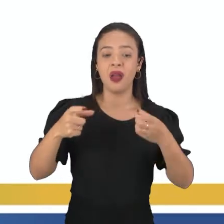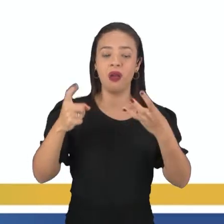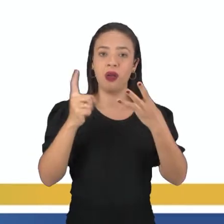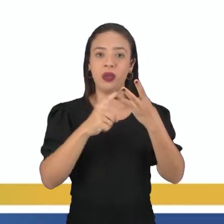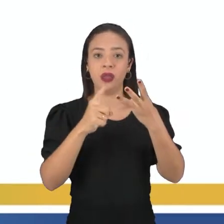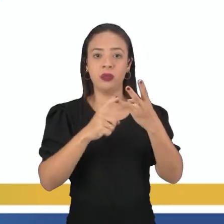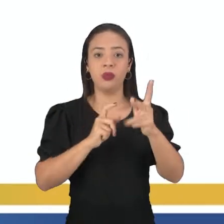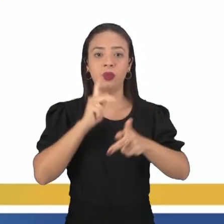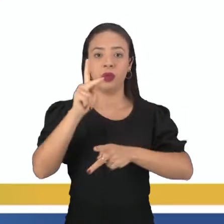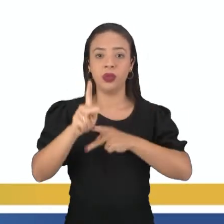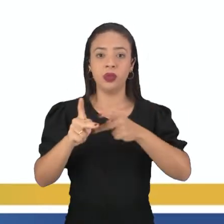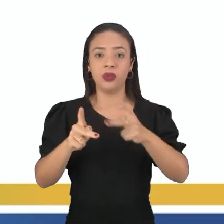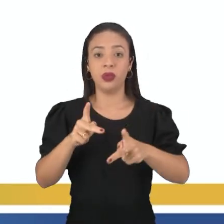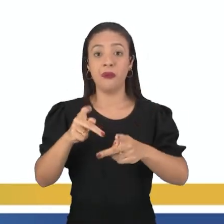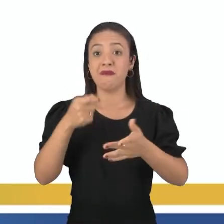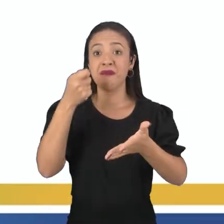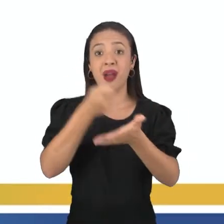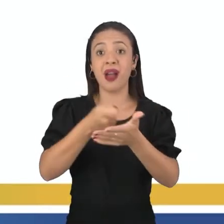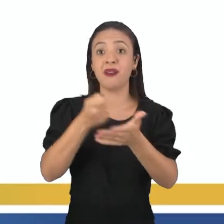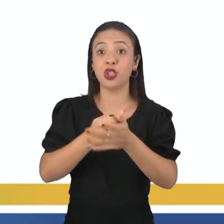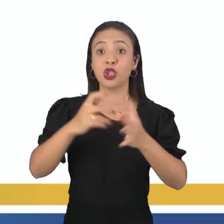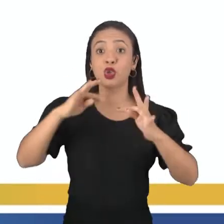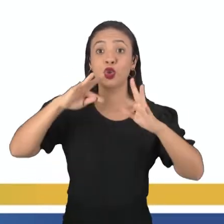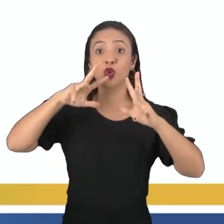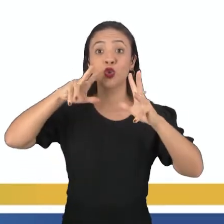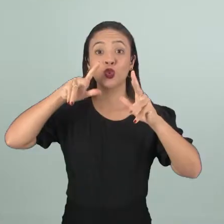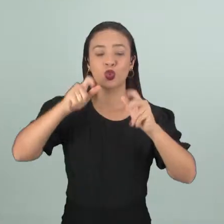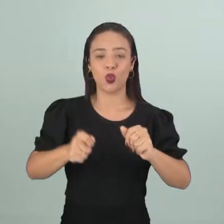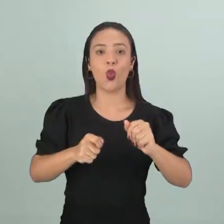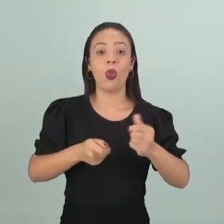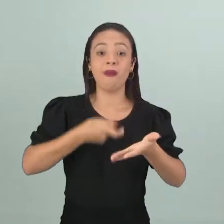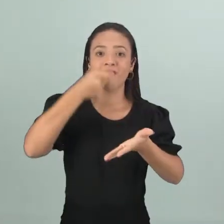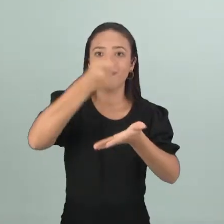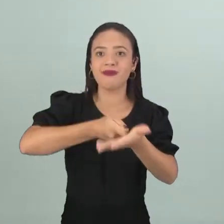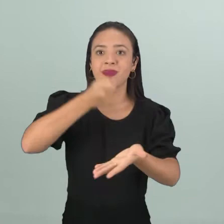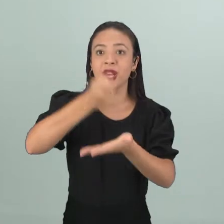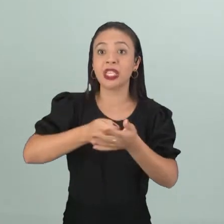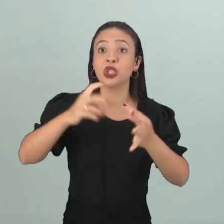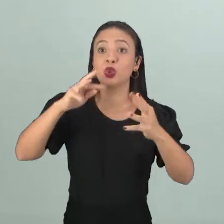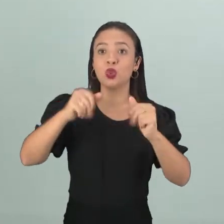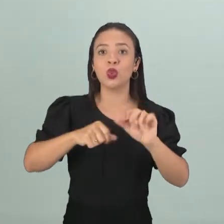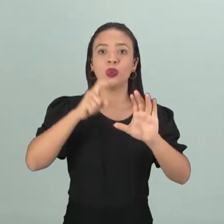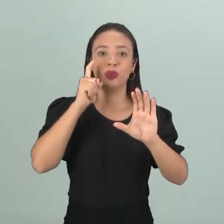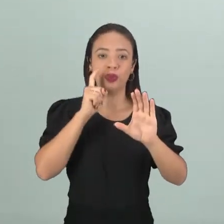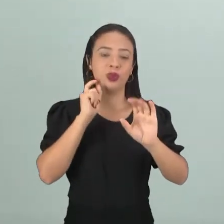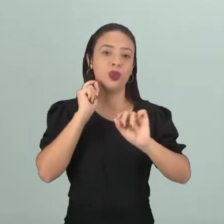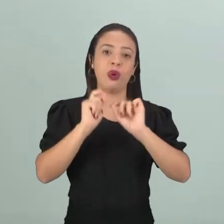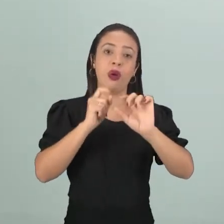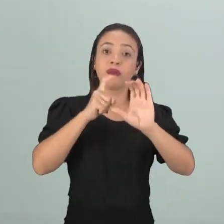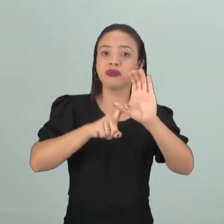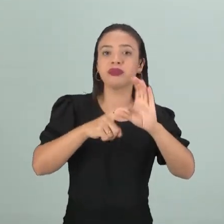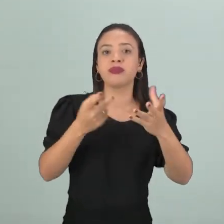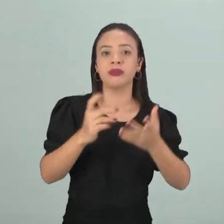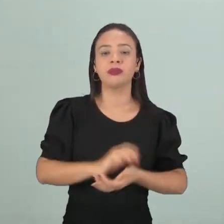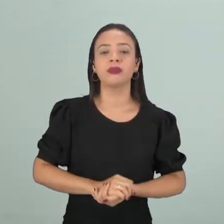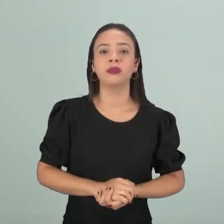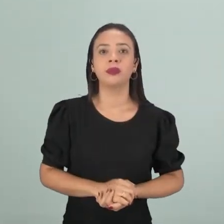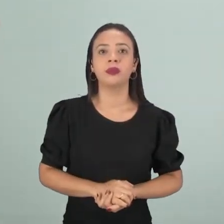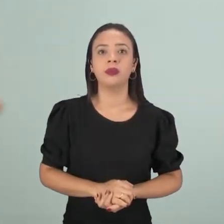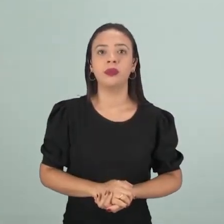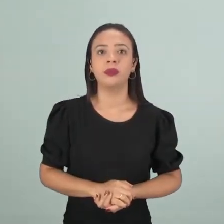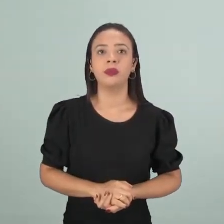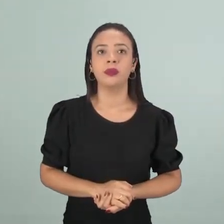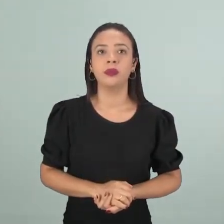com o pagamento de todos os impostos. Ou seja, era uma sociedade, além de